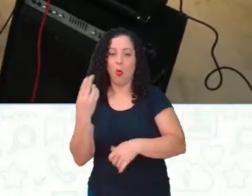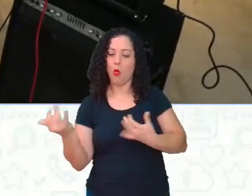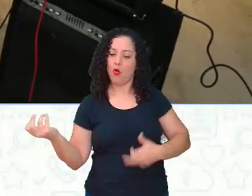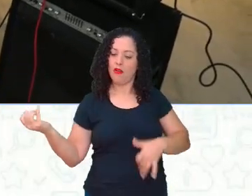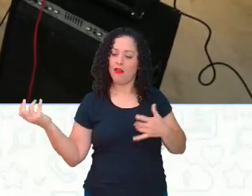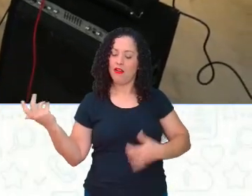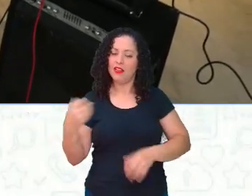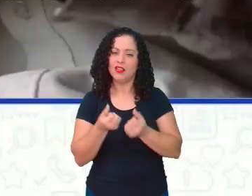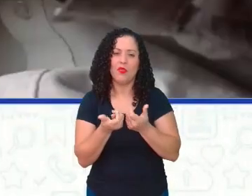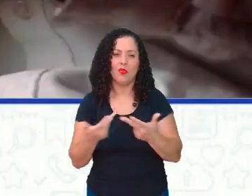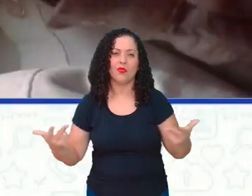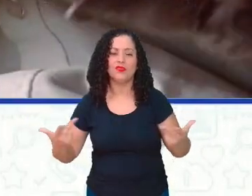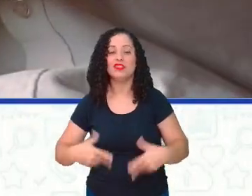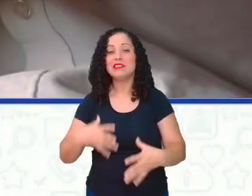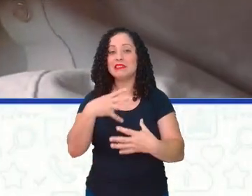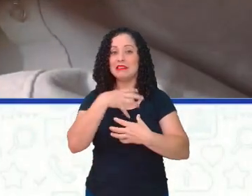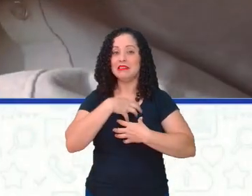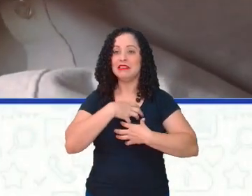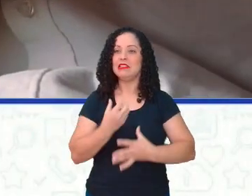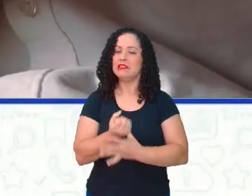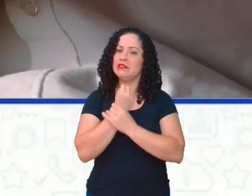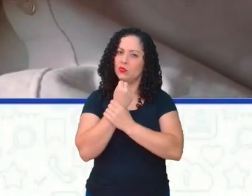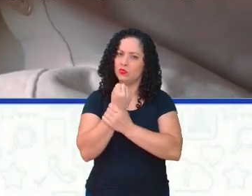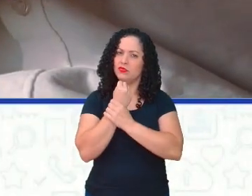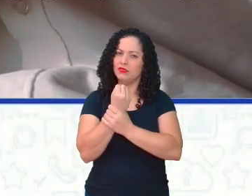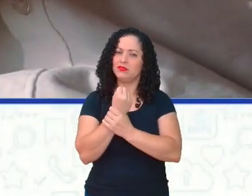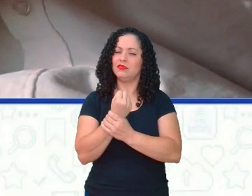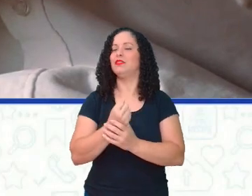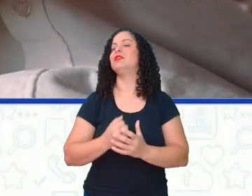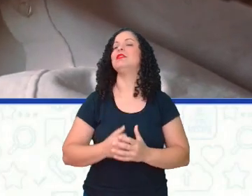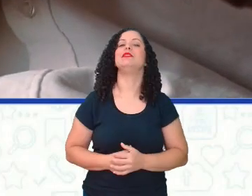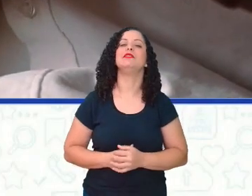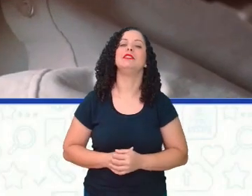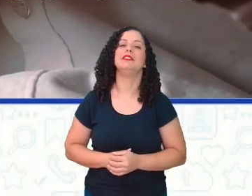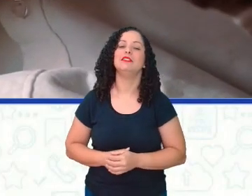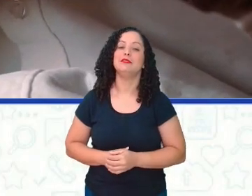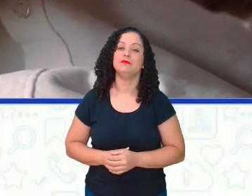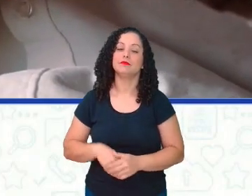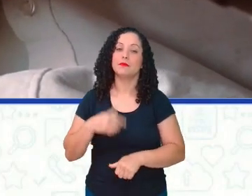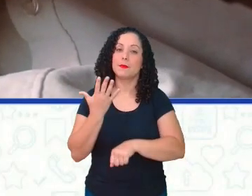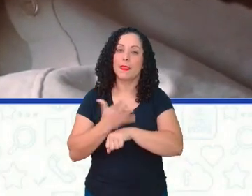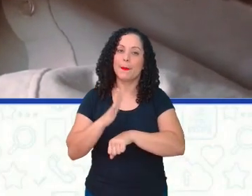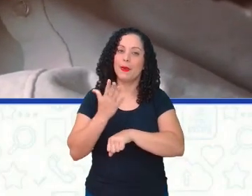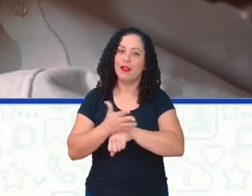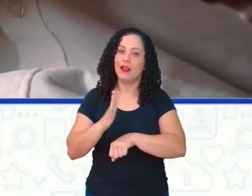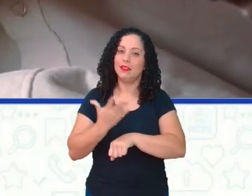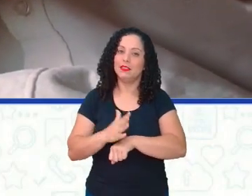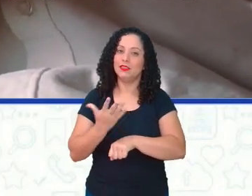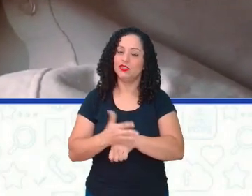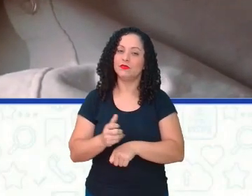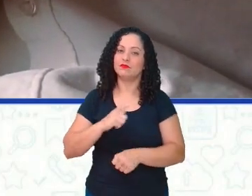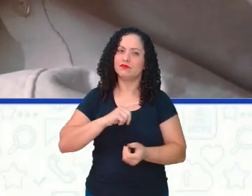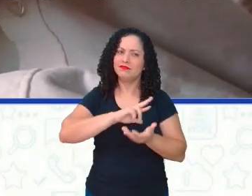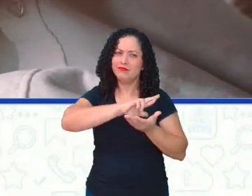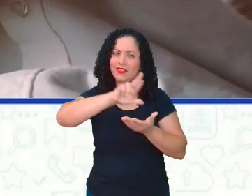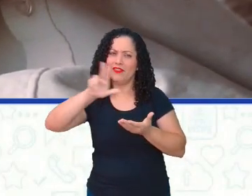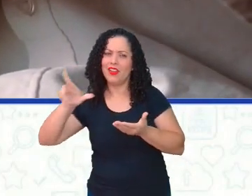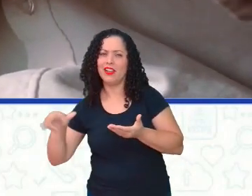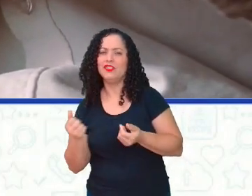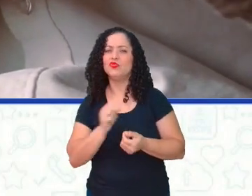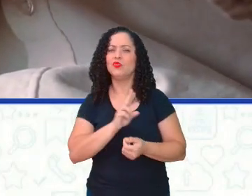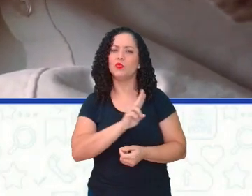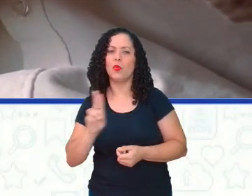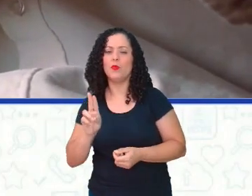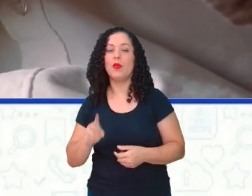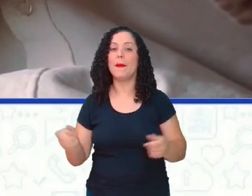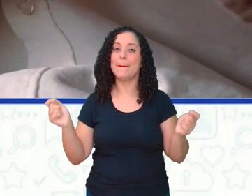tenha segurança, né, do que ele está fazendo. Então, a prática instrumental, ela também tem outros nomes, né? Normalmente pode se